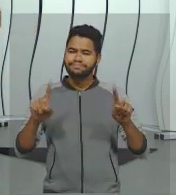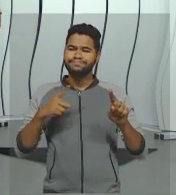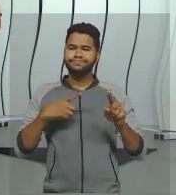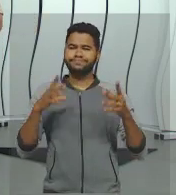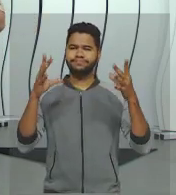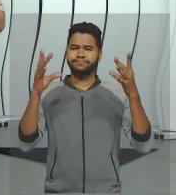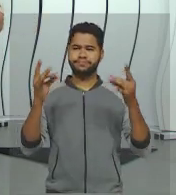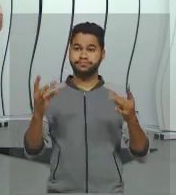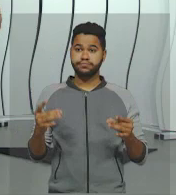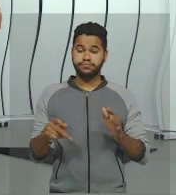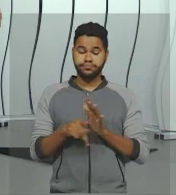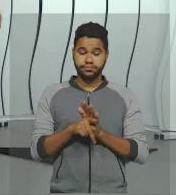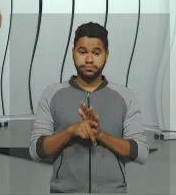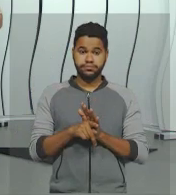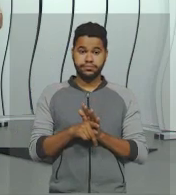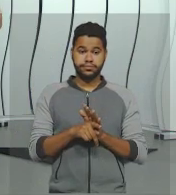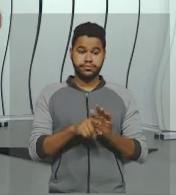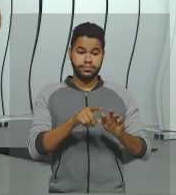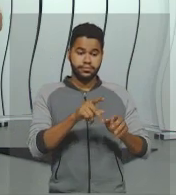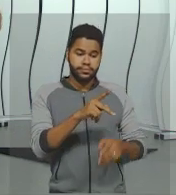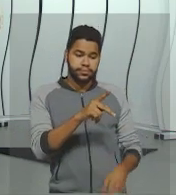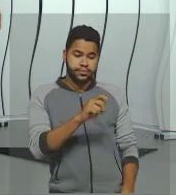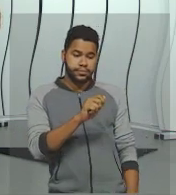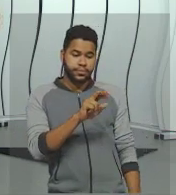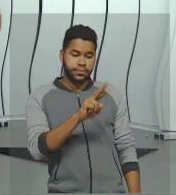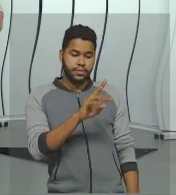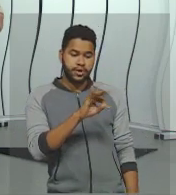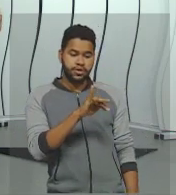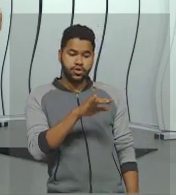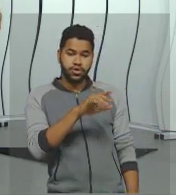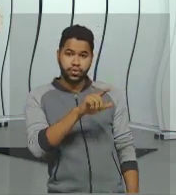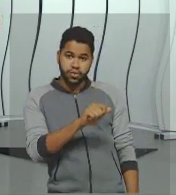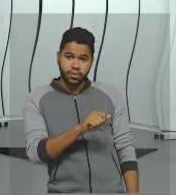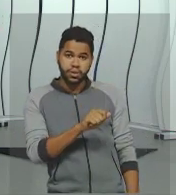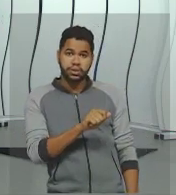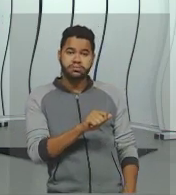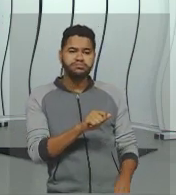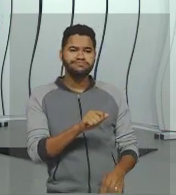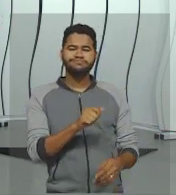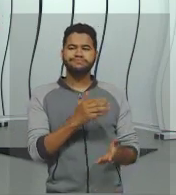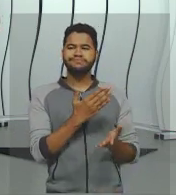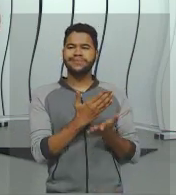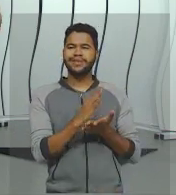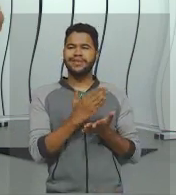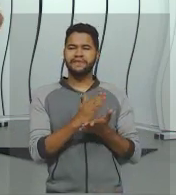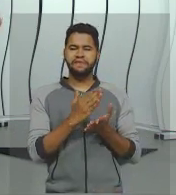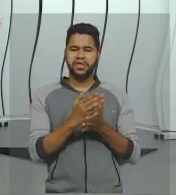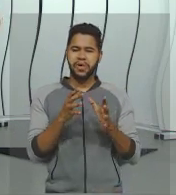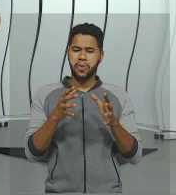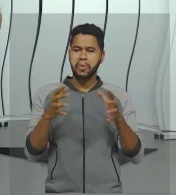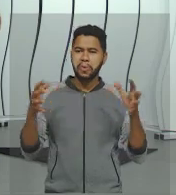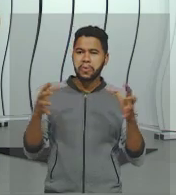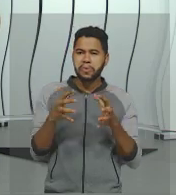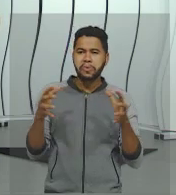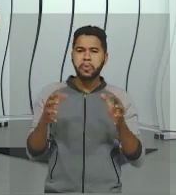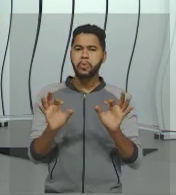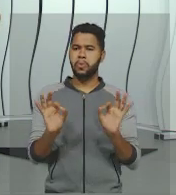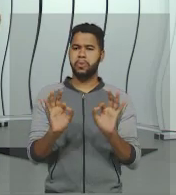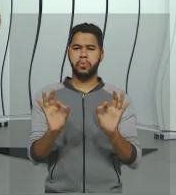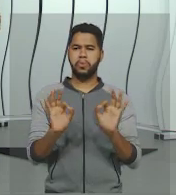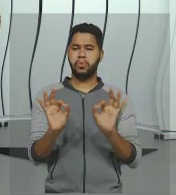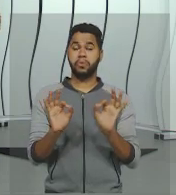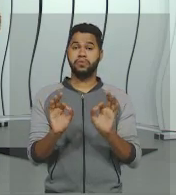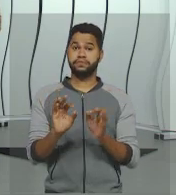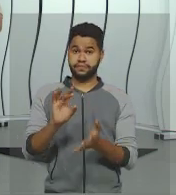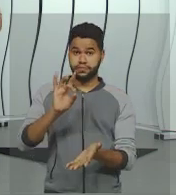entre partícula e corpo extenso, ela não tem absolutamente nada a ver com o tamanho do objeto em si.